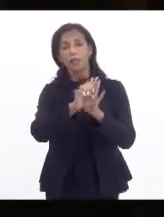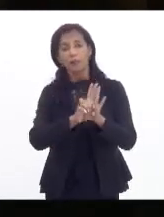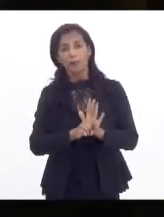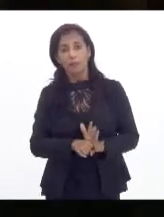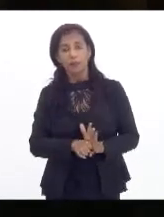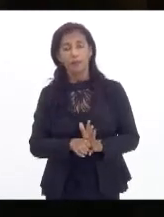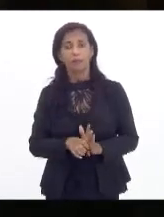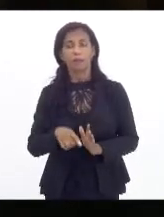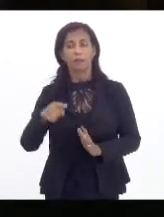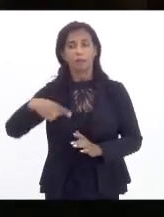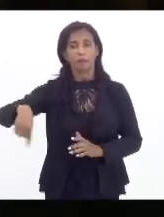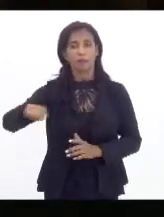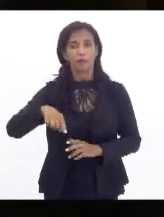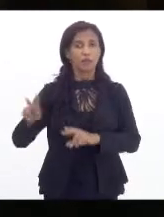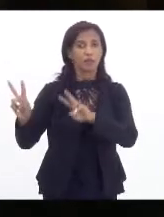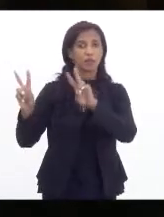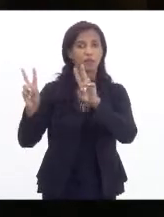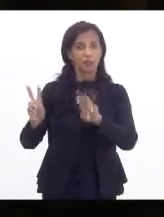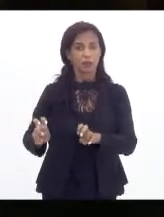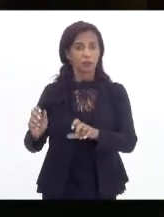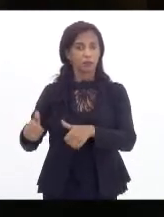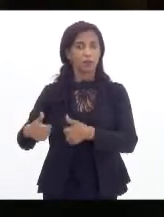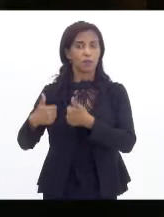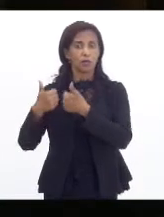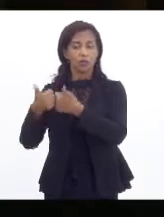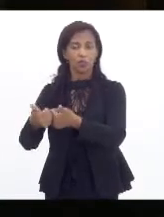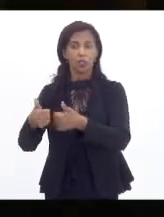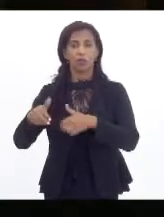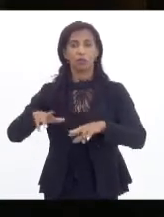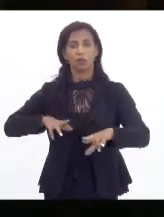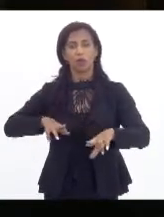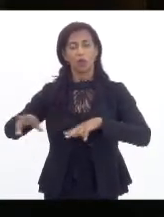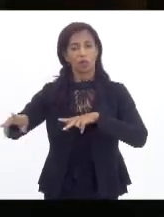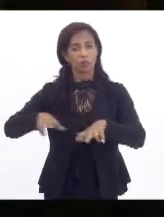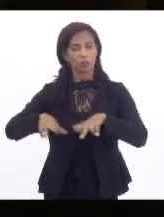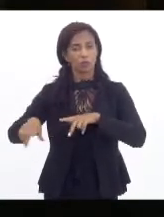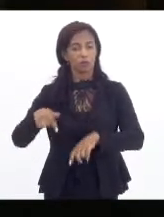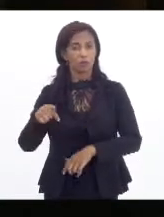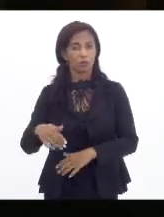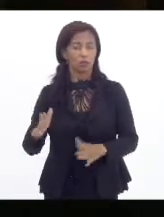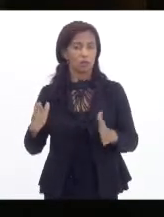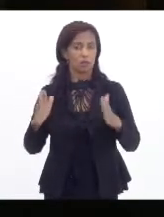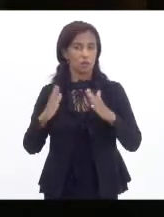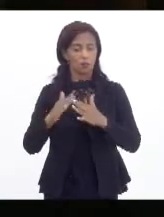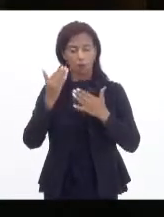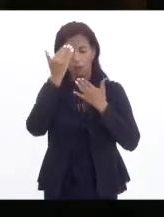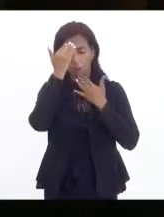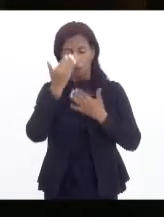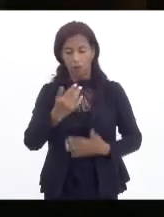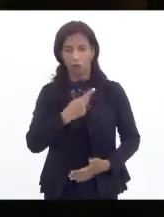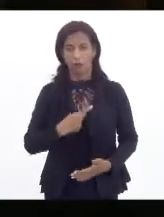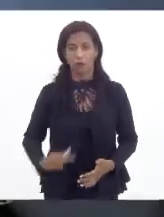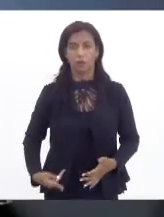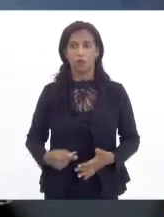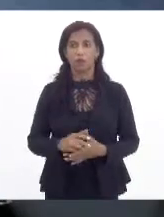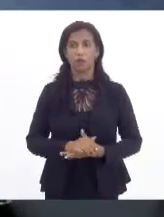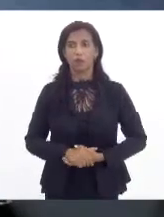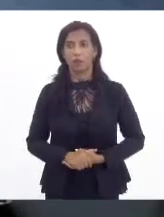para que esse tema seja melhor articulado e qualificado nessa casa. Muito obrigada, senhor